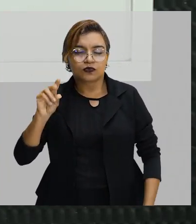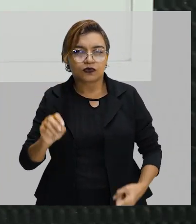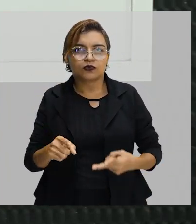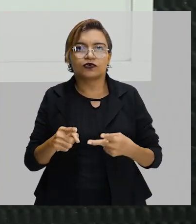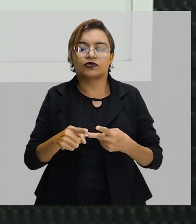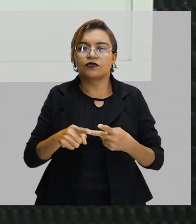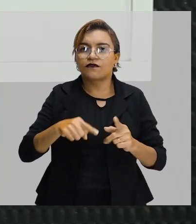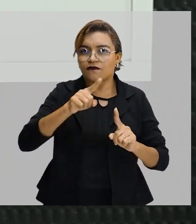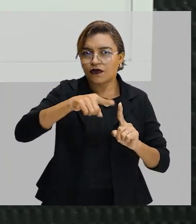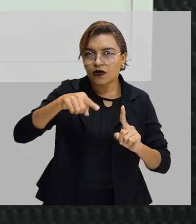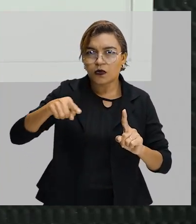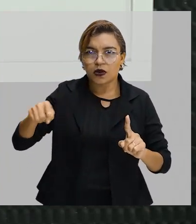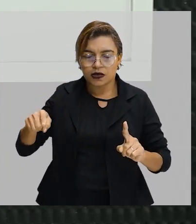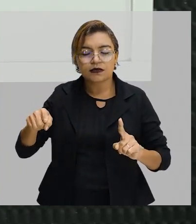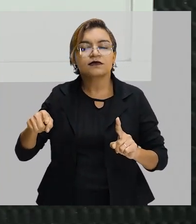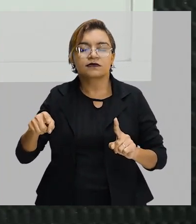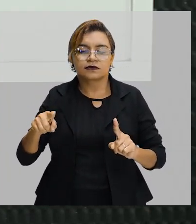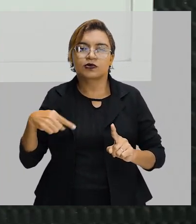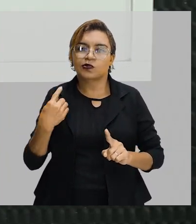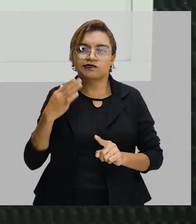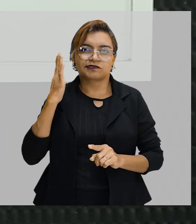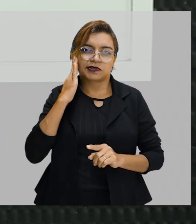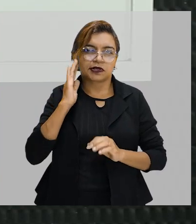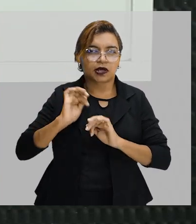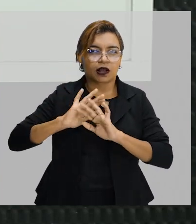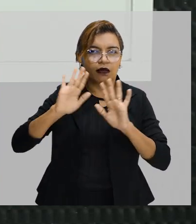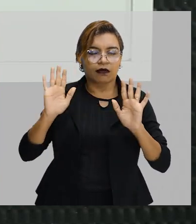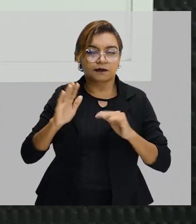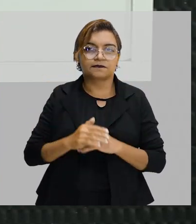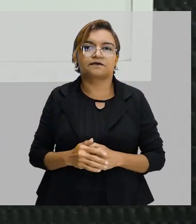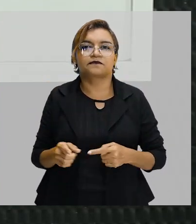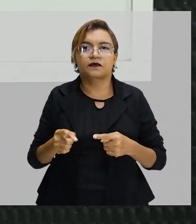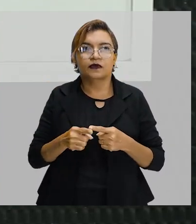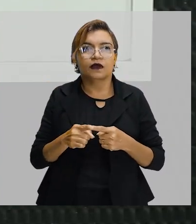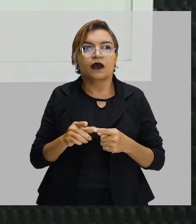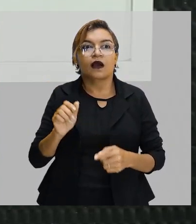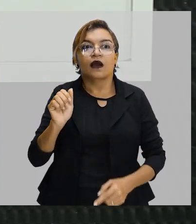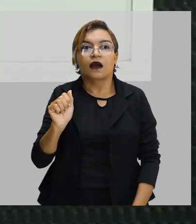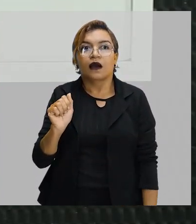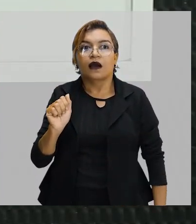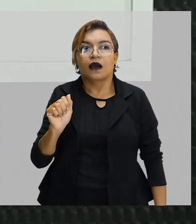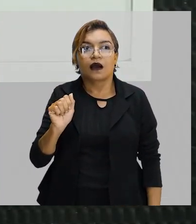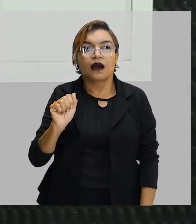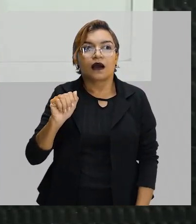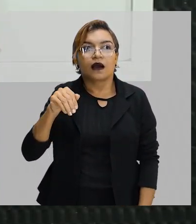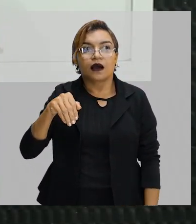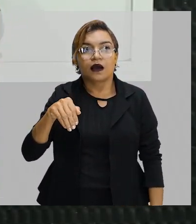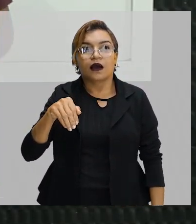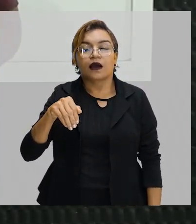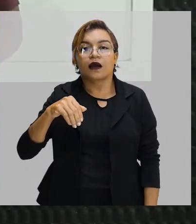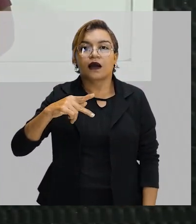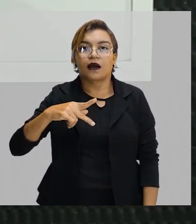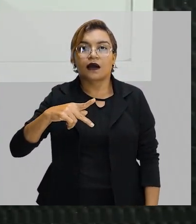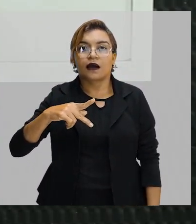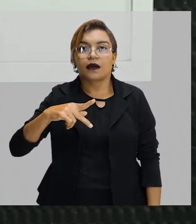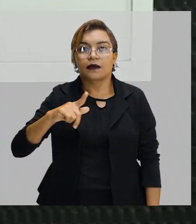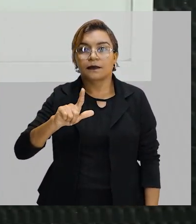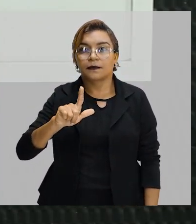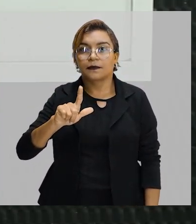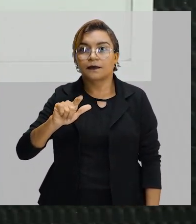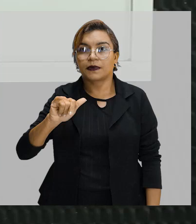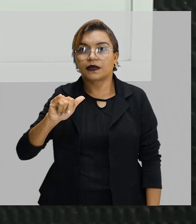harmônico simples, para que a gente entenda ele por completo. Então vamos começar com amplitude, tá ok?